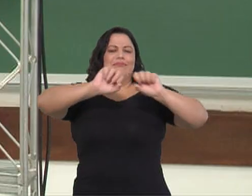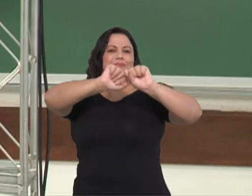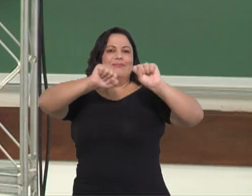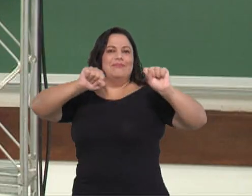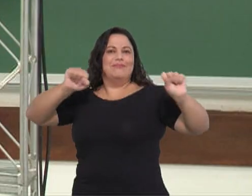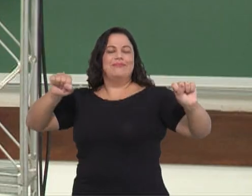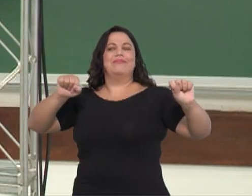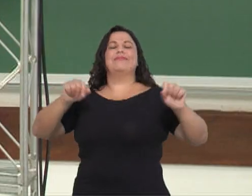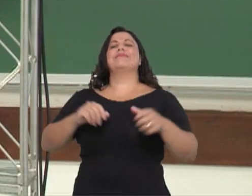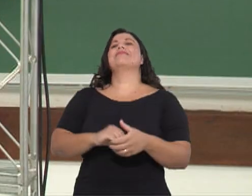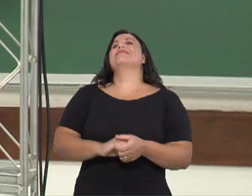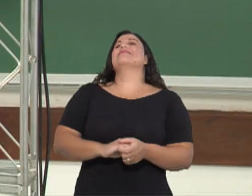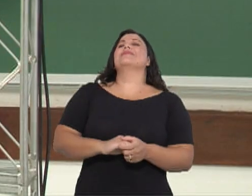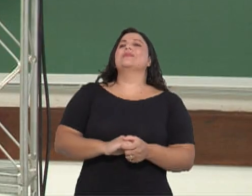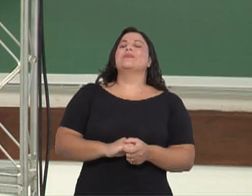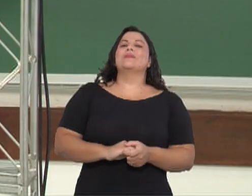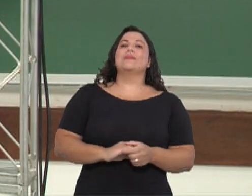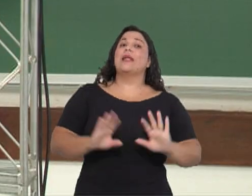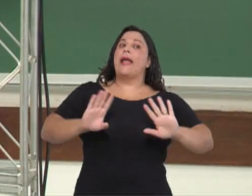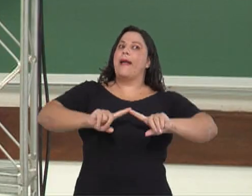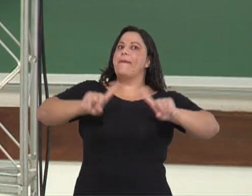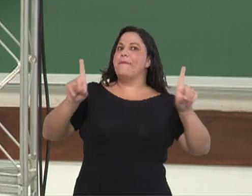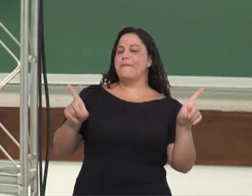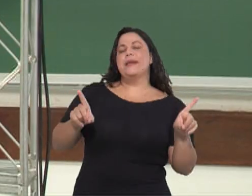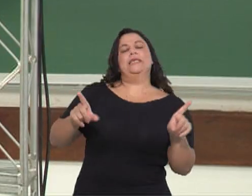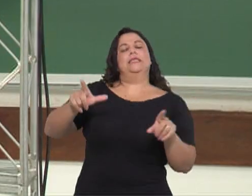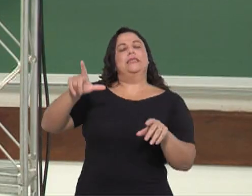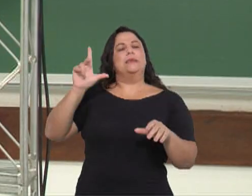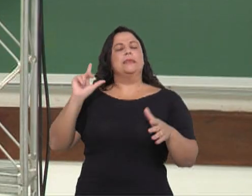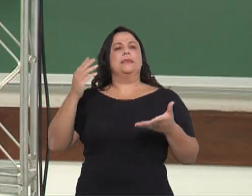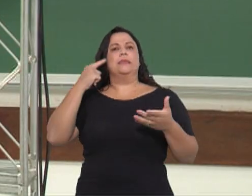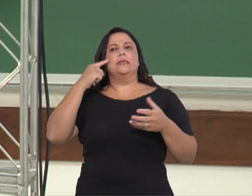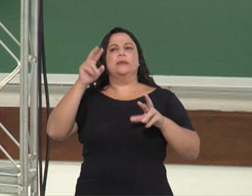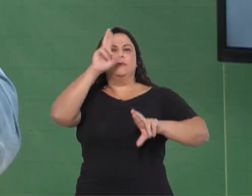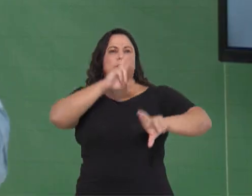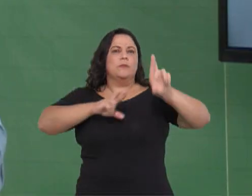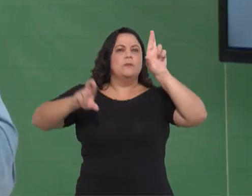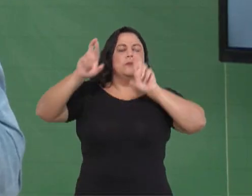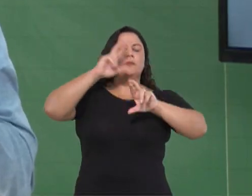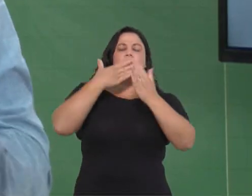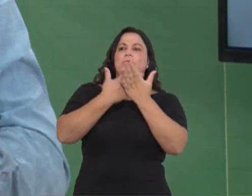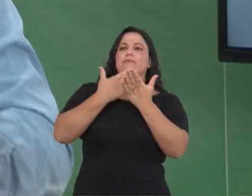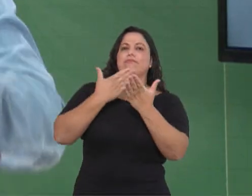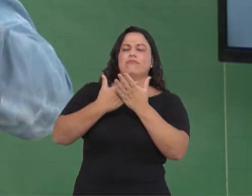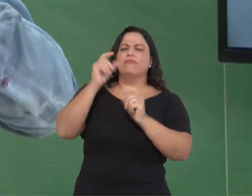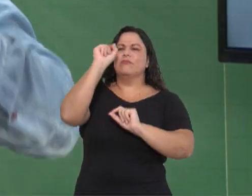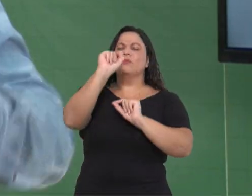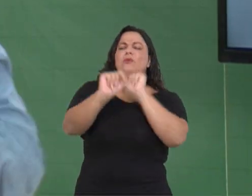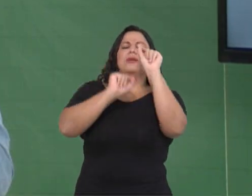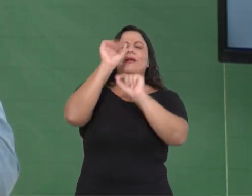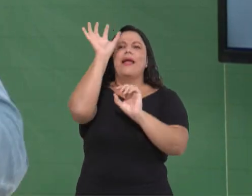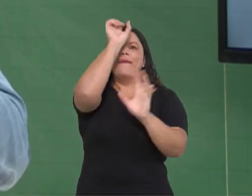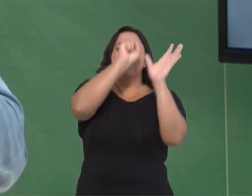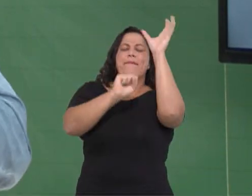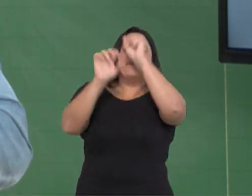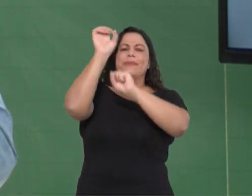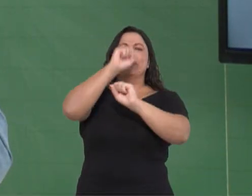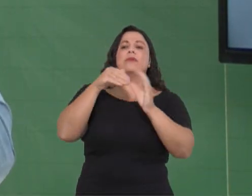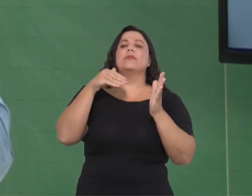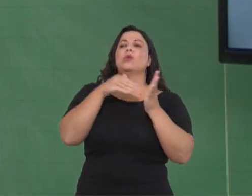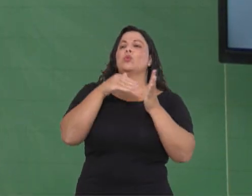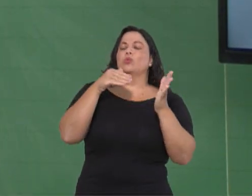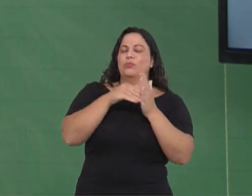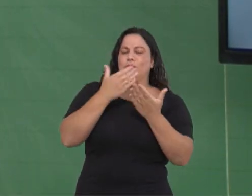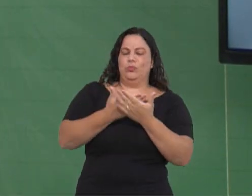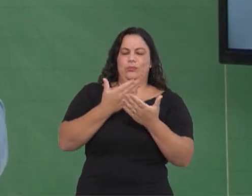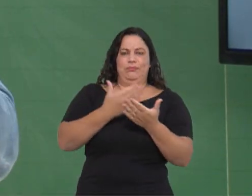popular brasileiro. Mas, antes de tudo, vamos fazer uma revisão. O que aprendemos mesmo na última aula do 7º ano,